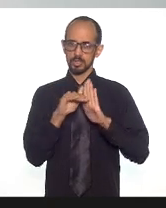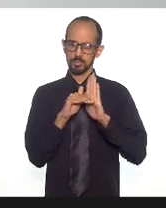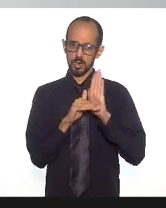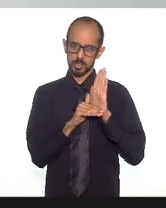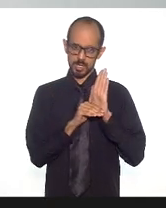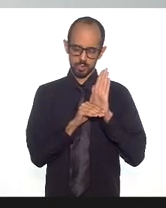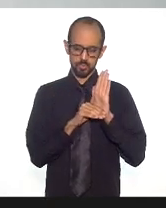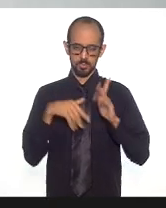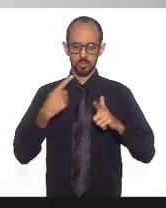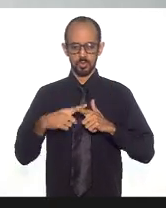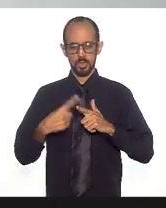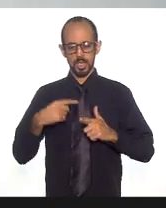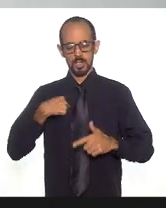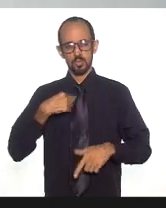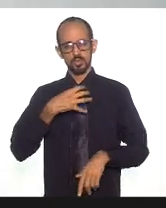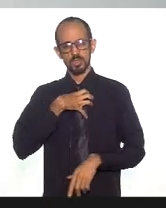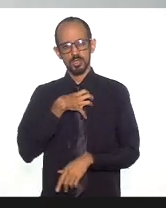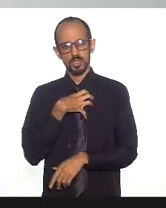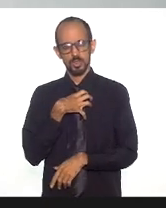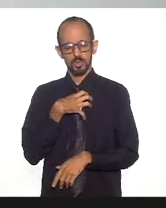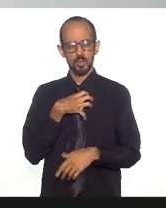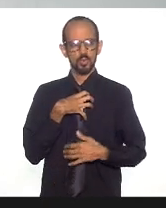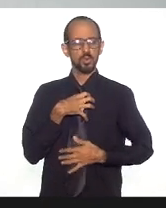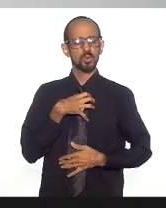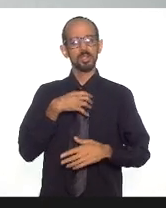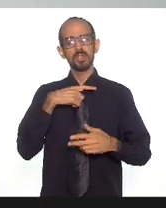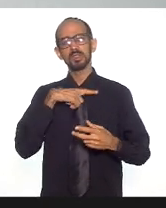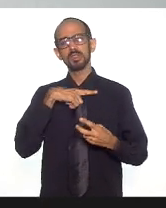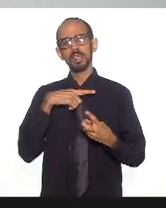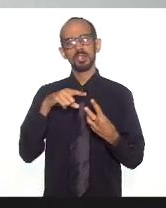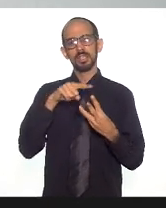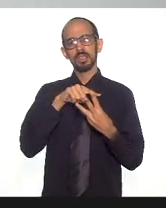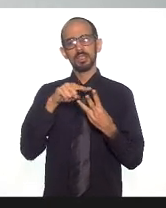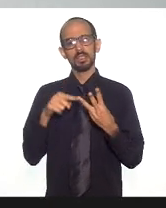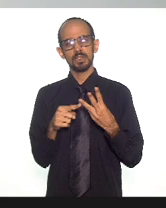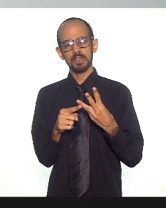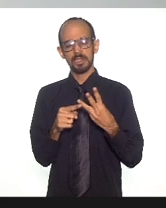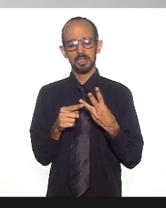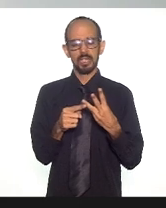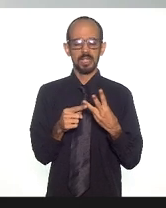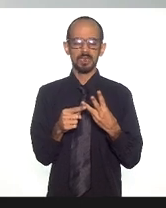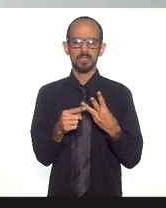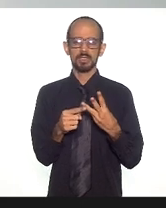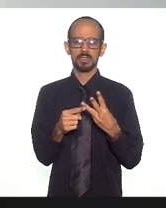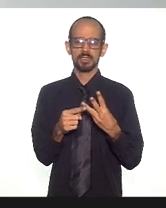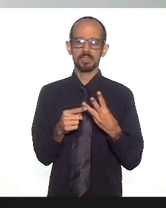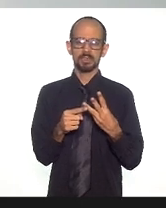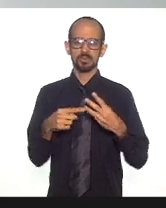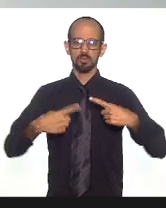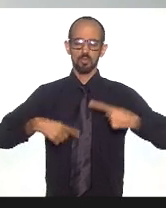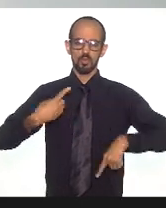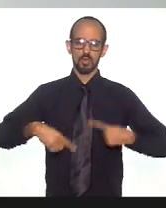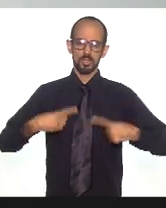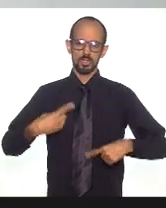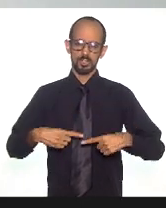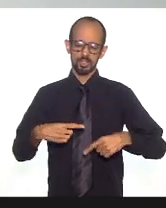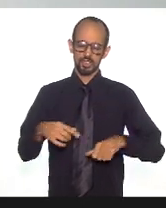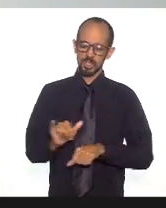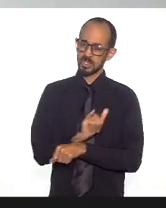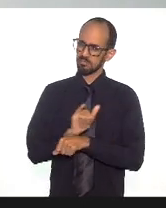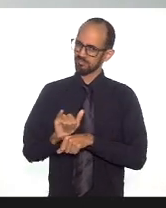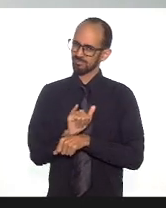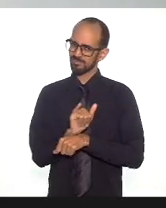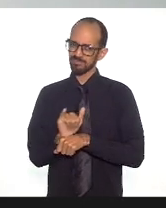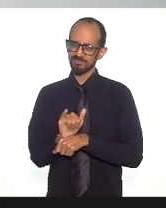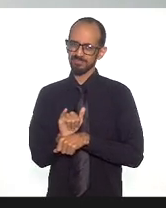cito hoje, né, três políticas, iniciativas e articulações, né,